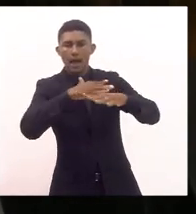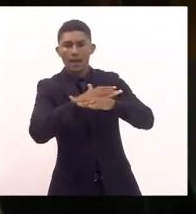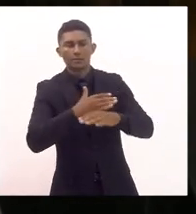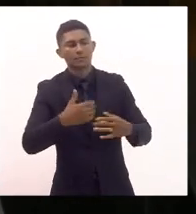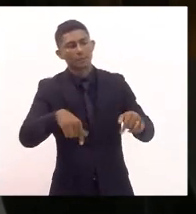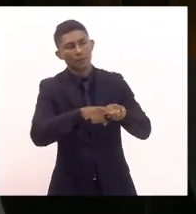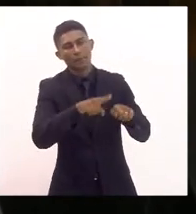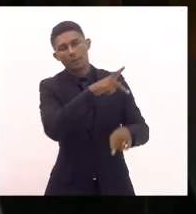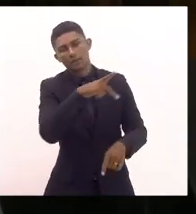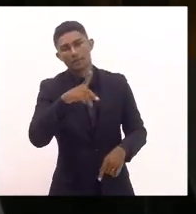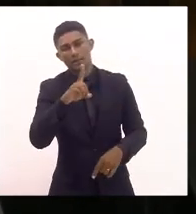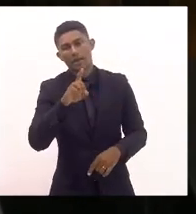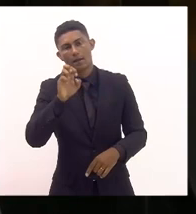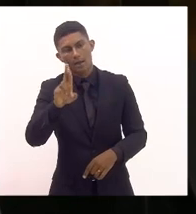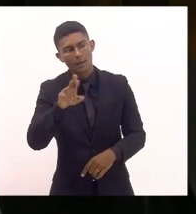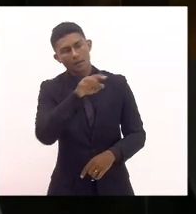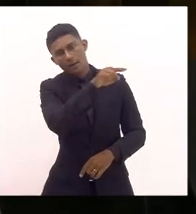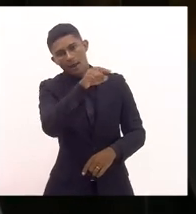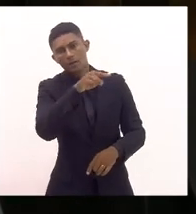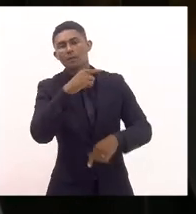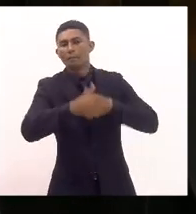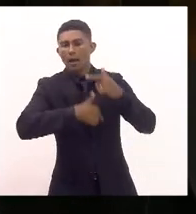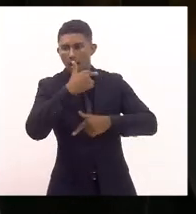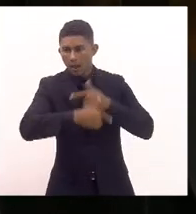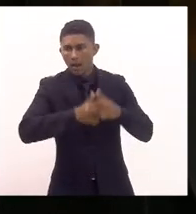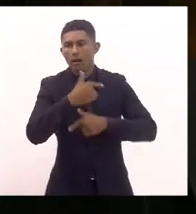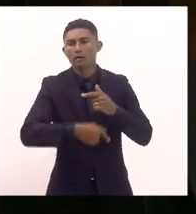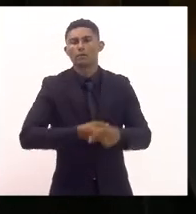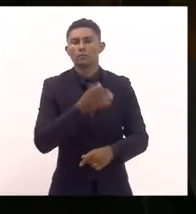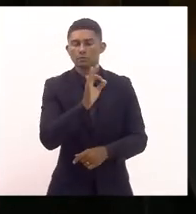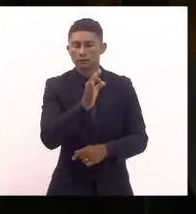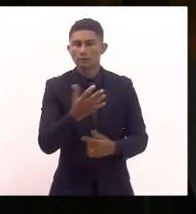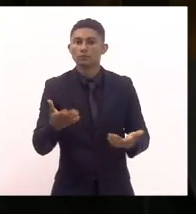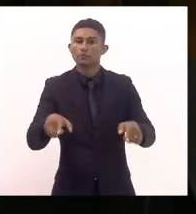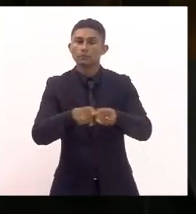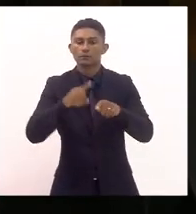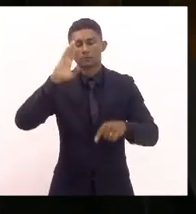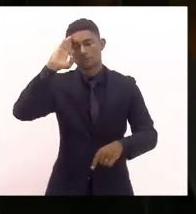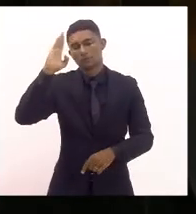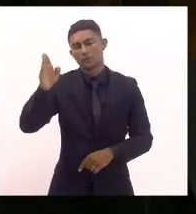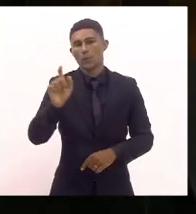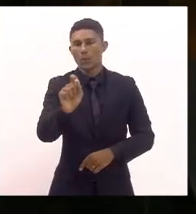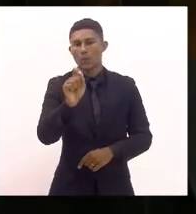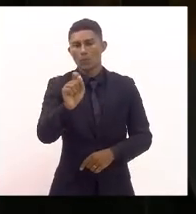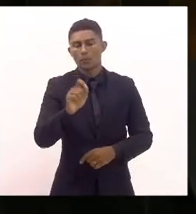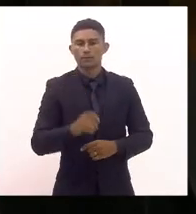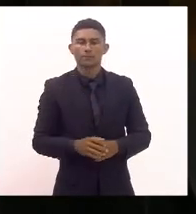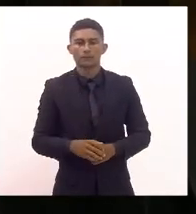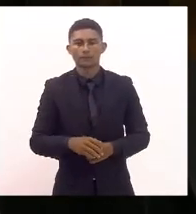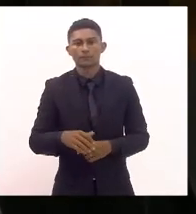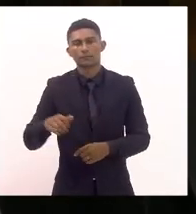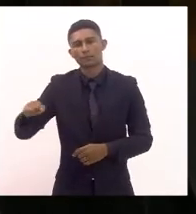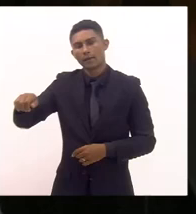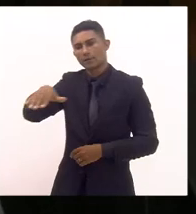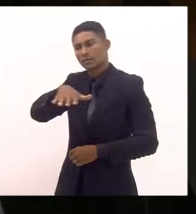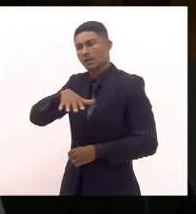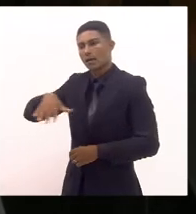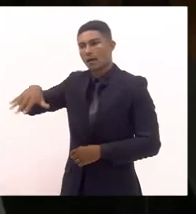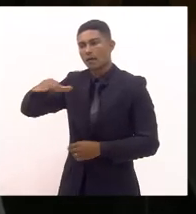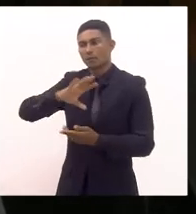eu pretendo é a estão trabalhando pelo interior do Estado e principalmente pela nossa região